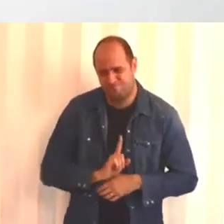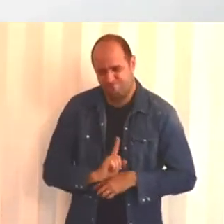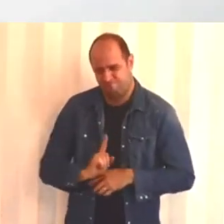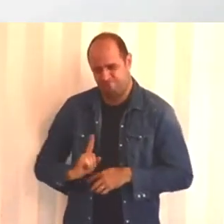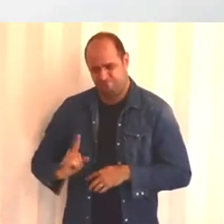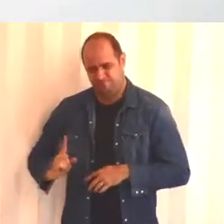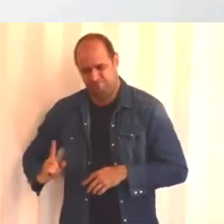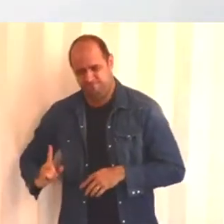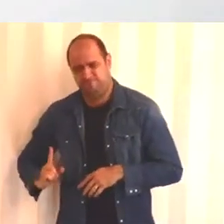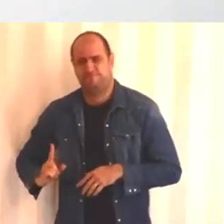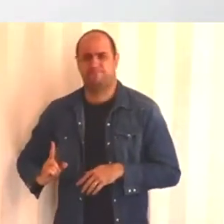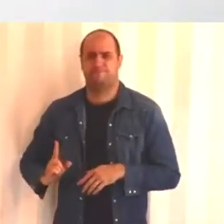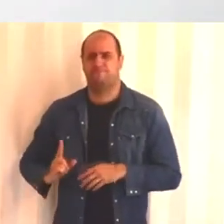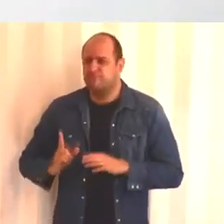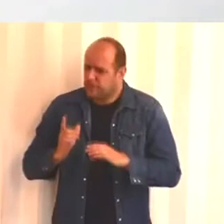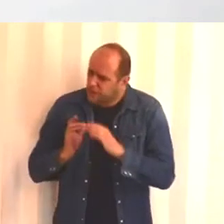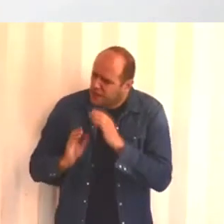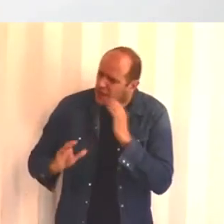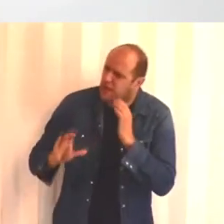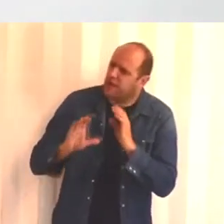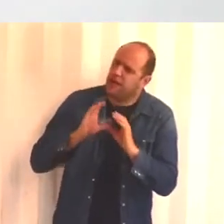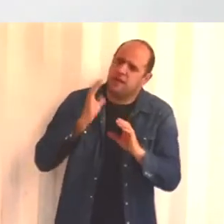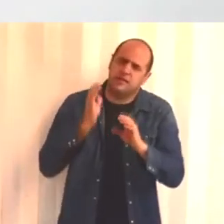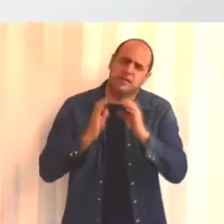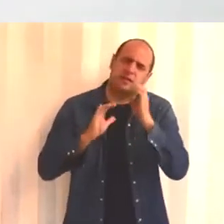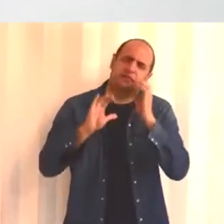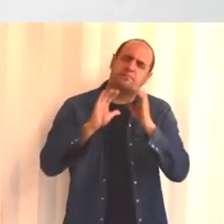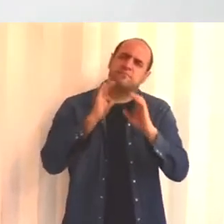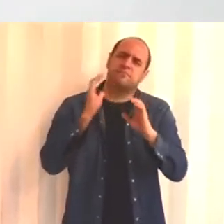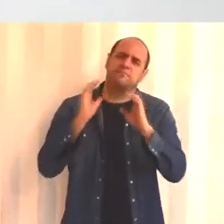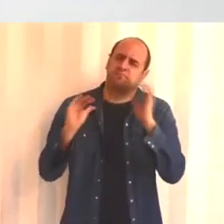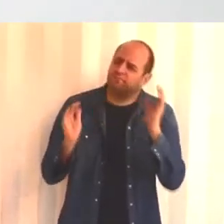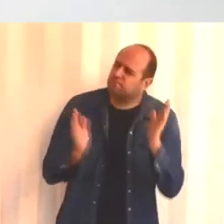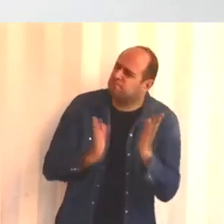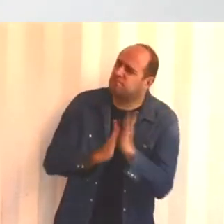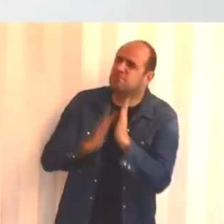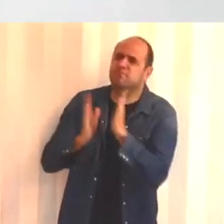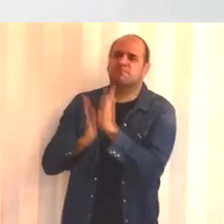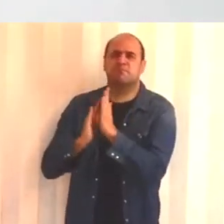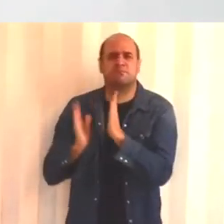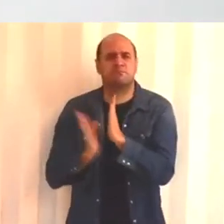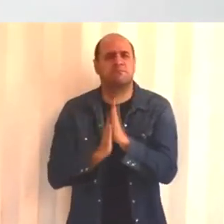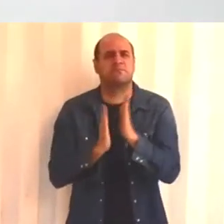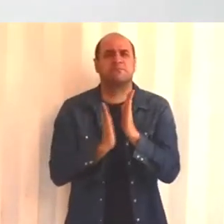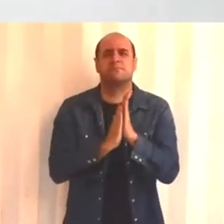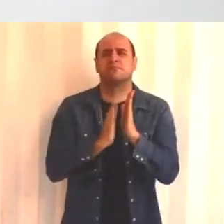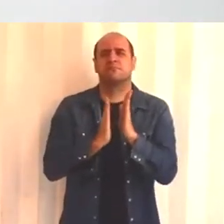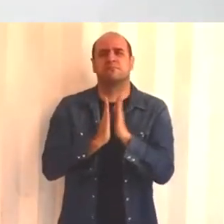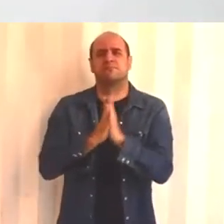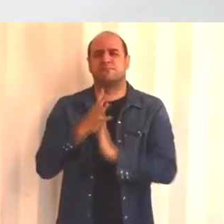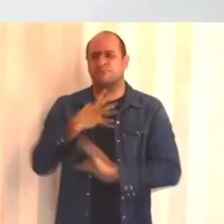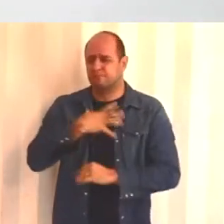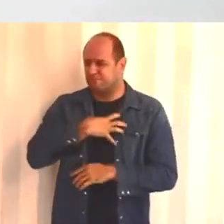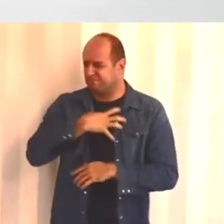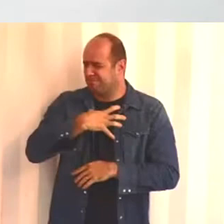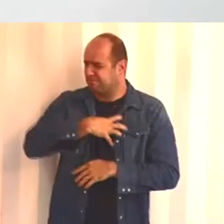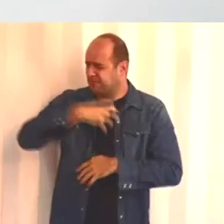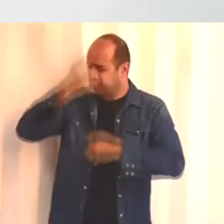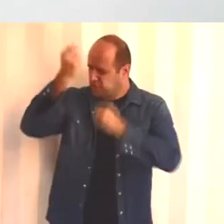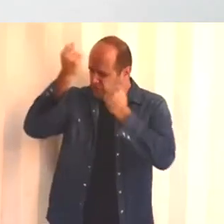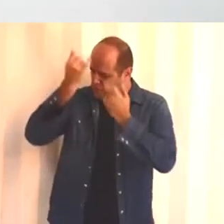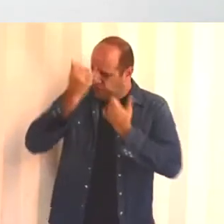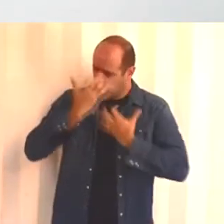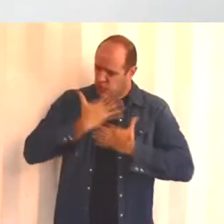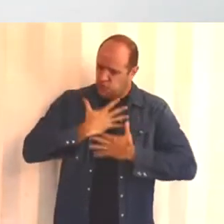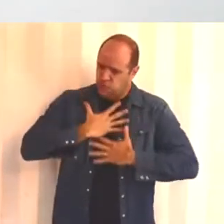cantinho e eu canto, eu louvo, e o bálsamo do Senhor vem no meu